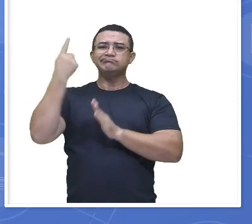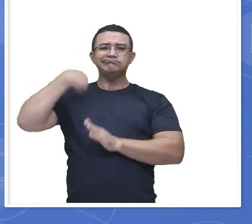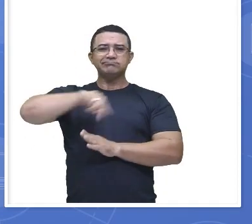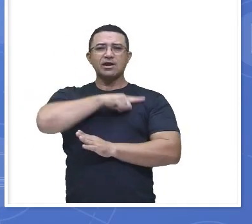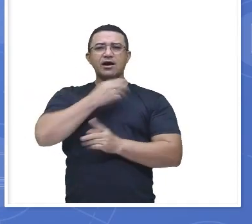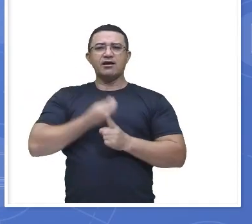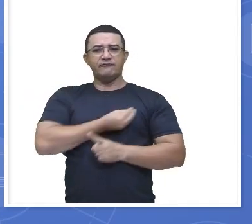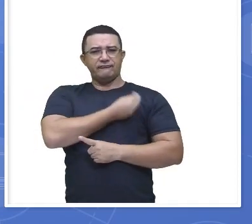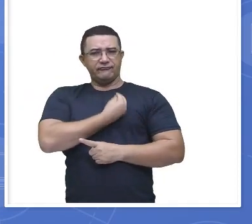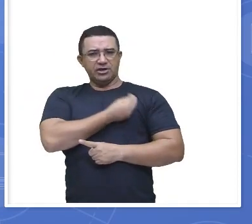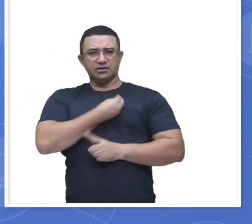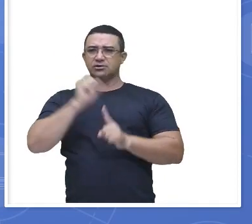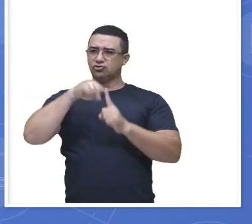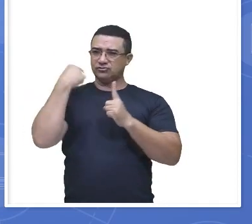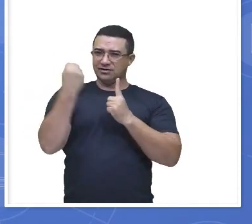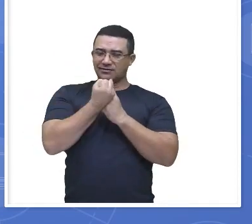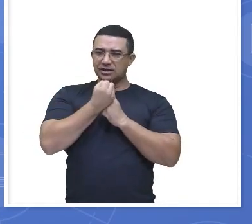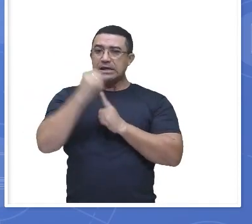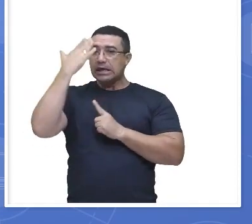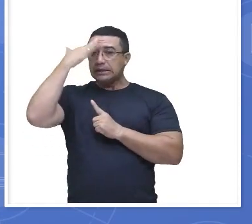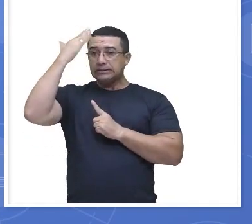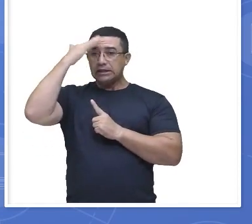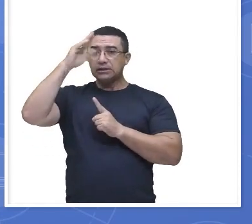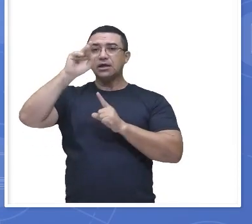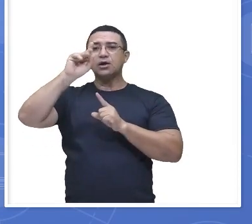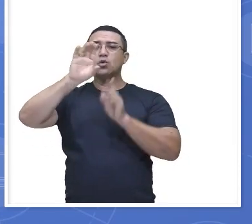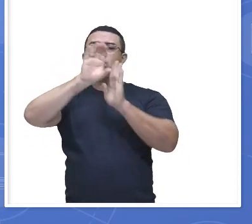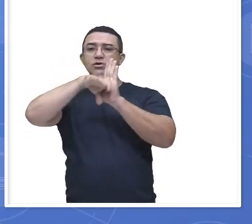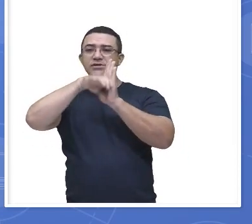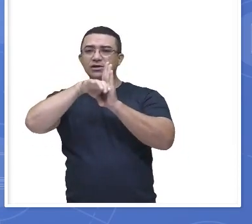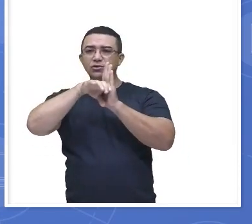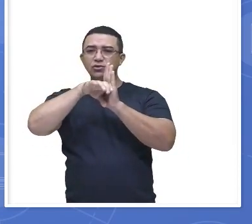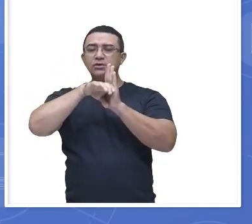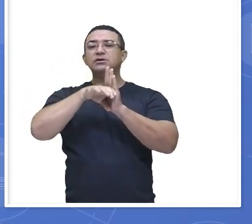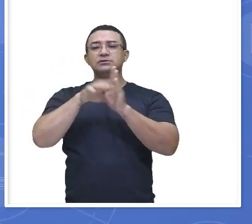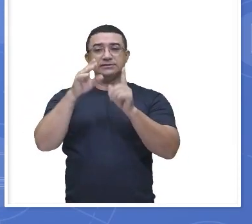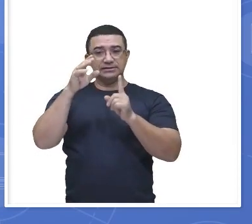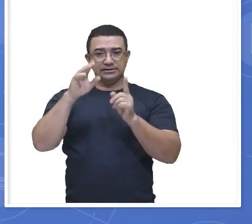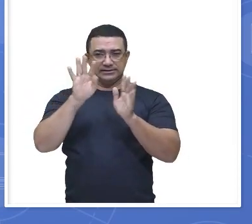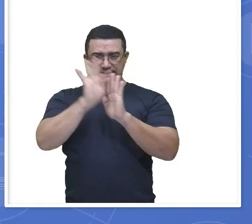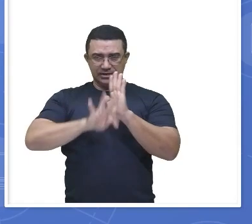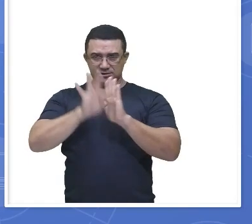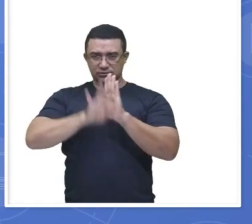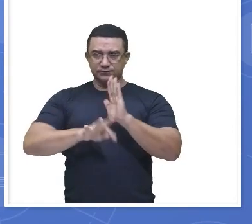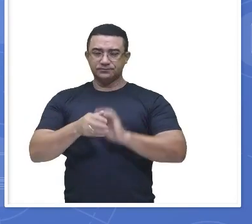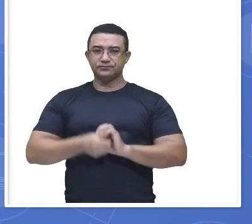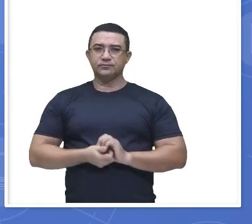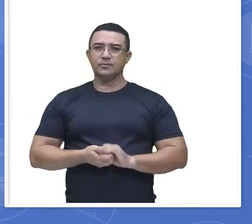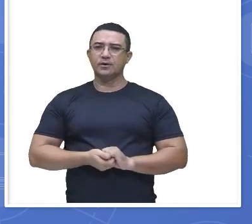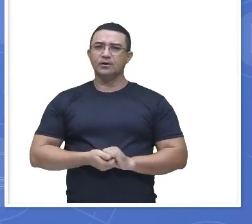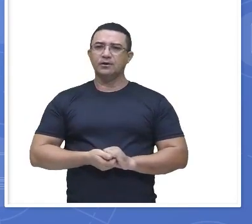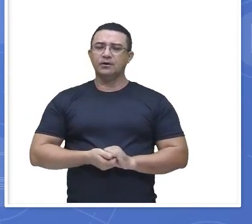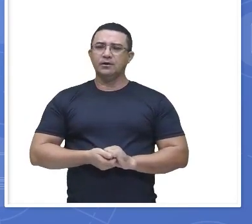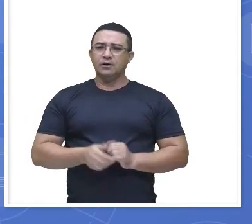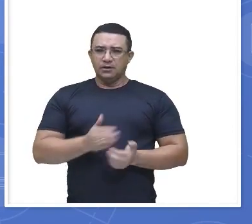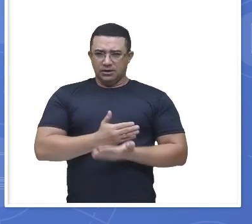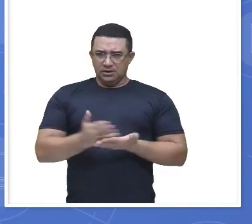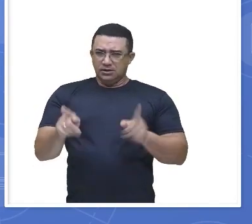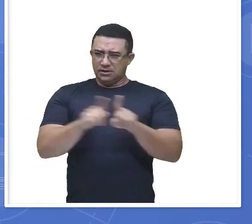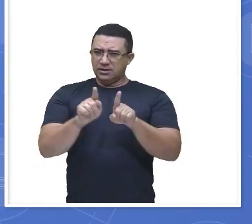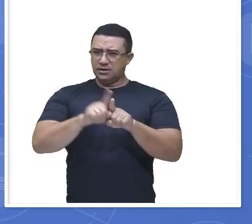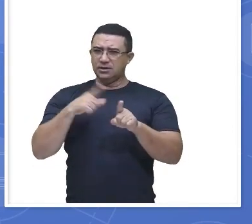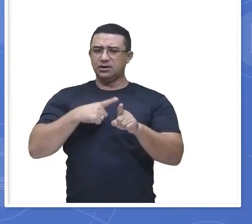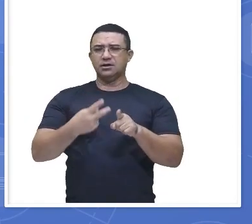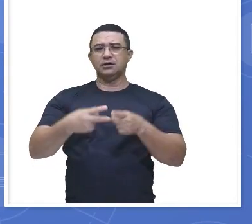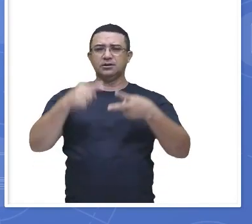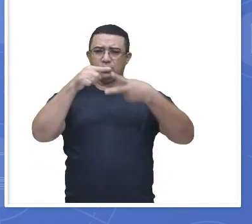isso é entendimento sobre o que é texto para nós, beleza? E aí eu falei para vocês no começo, a gente tem dois